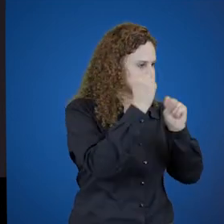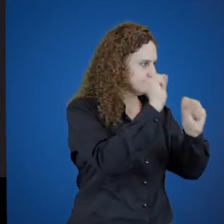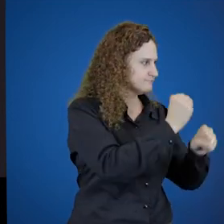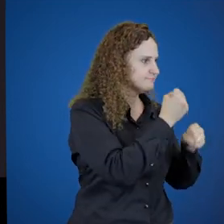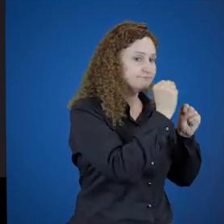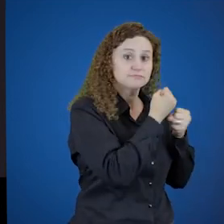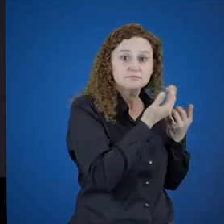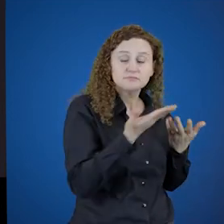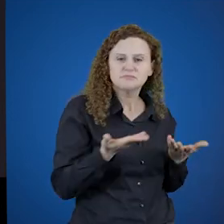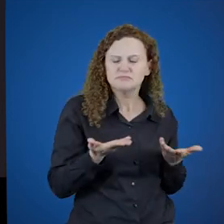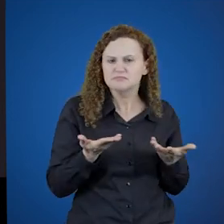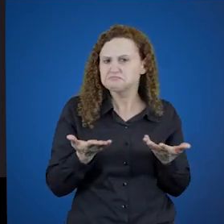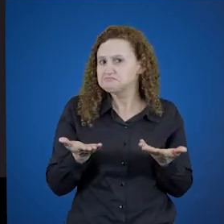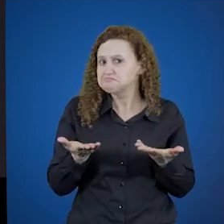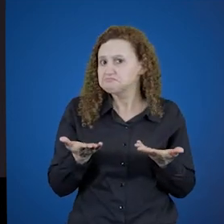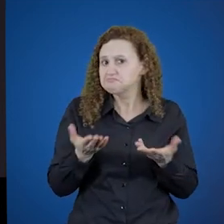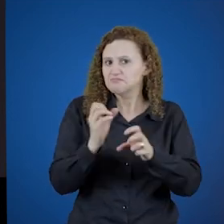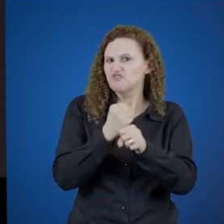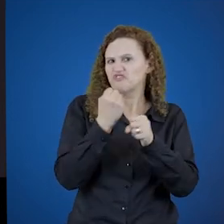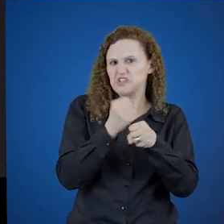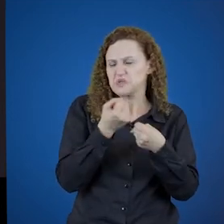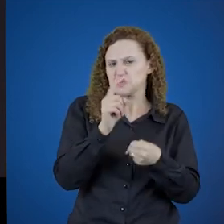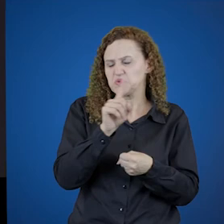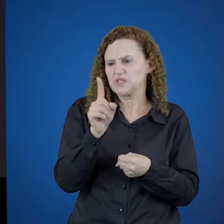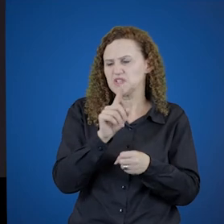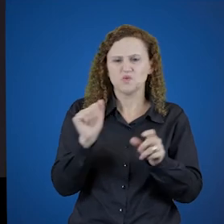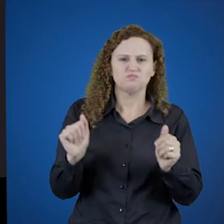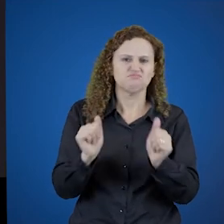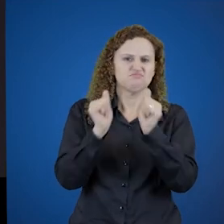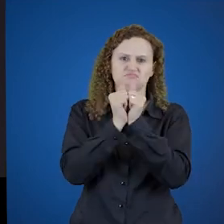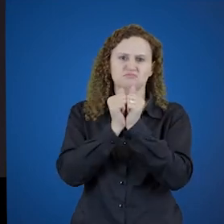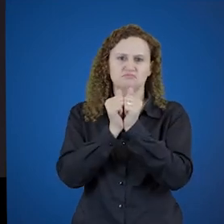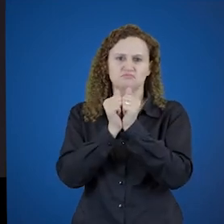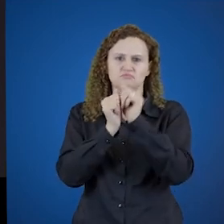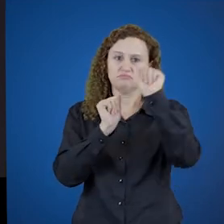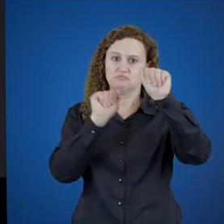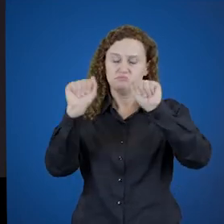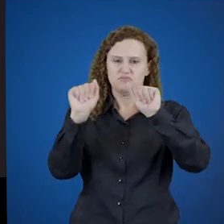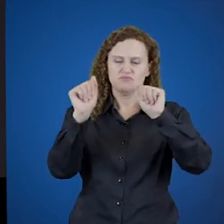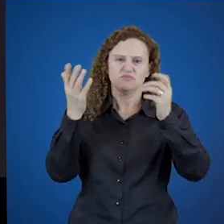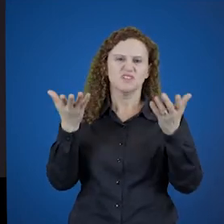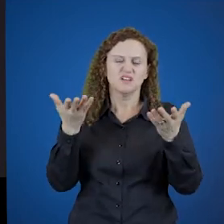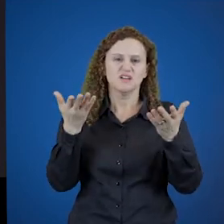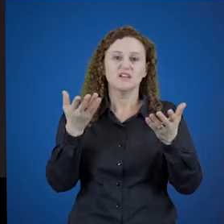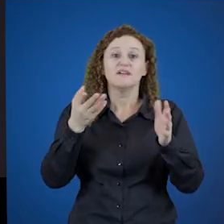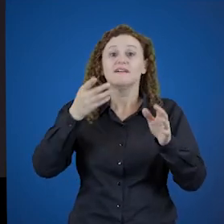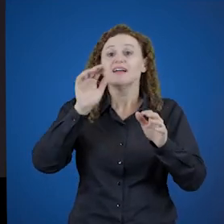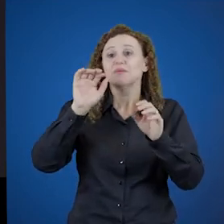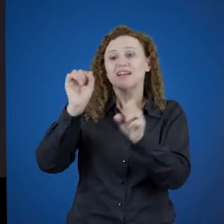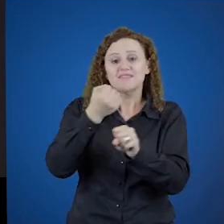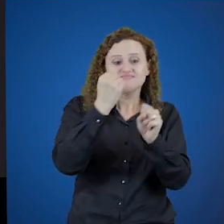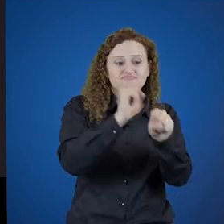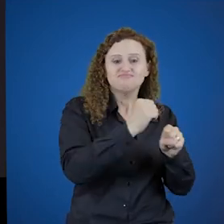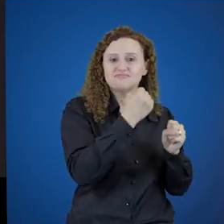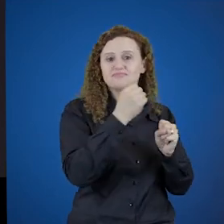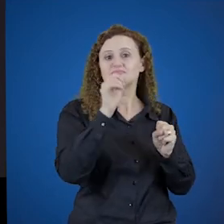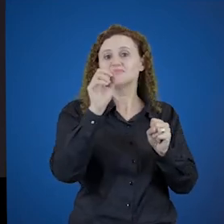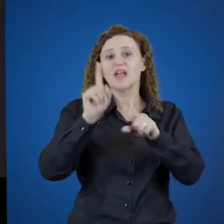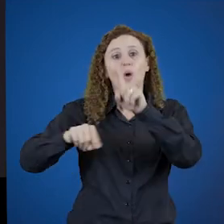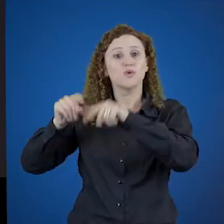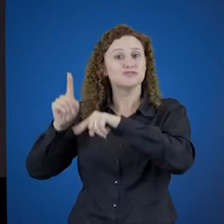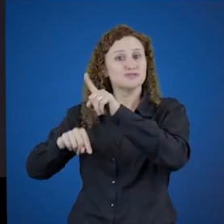vassoura e não é adjunto adverbial de companhia o que que é vassoura vassoura é um